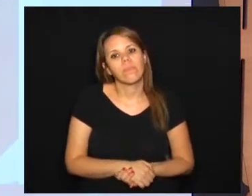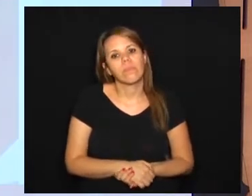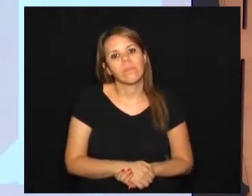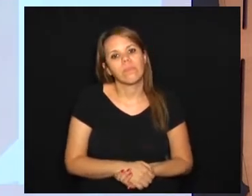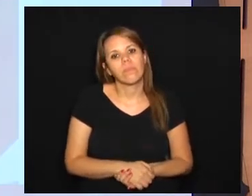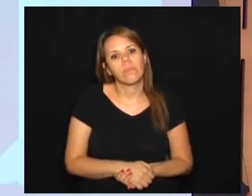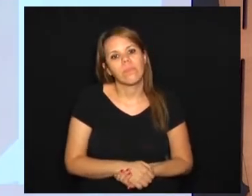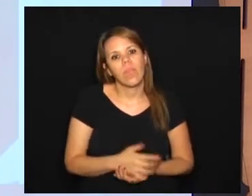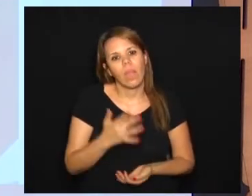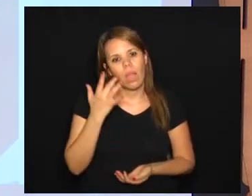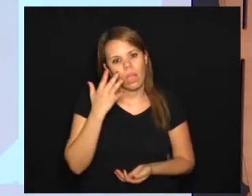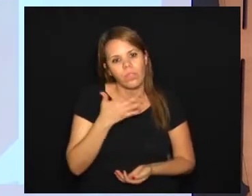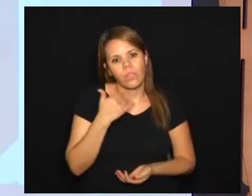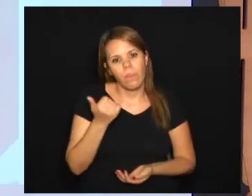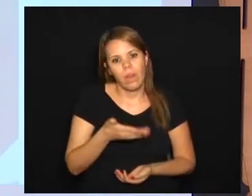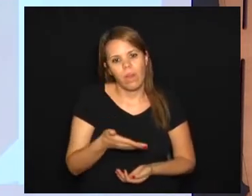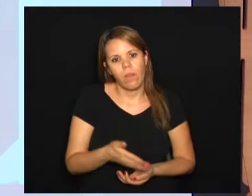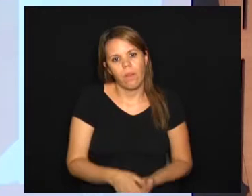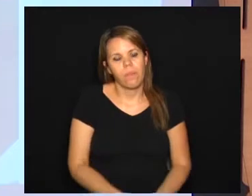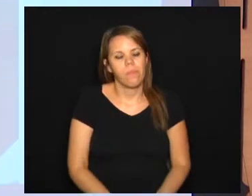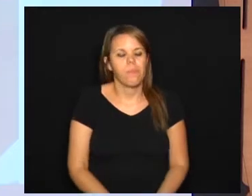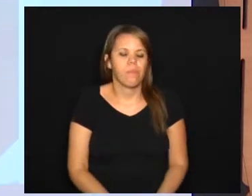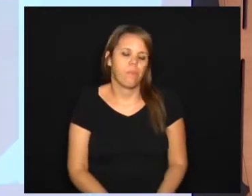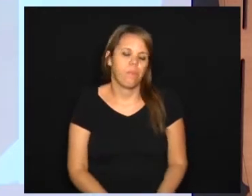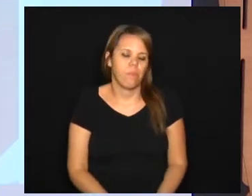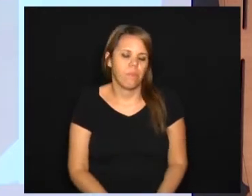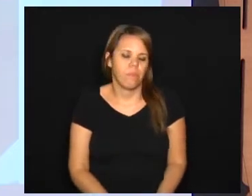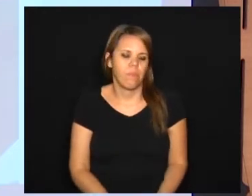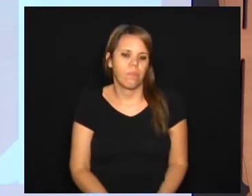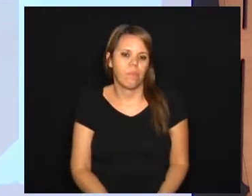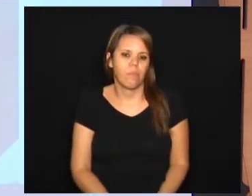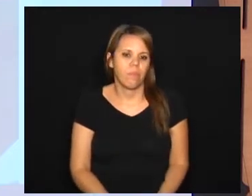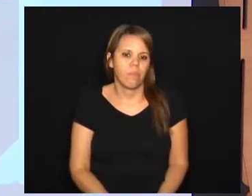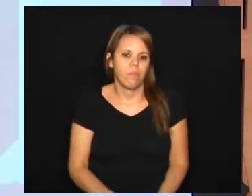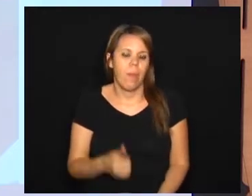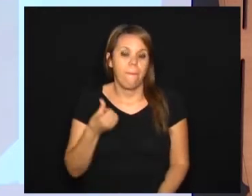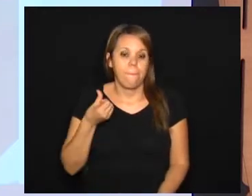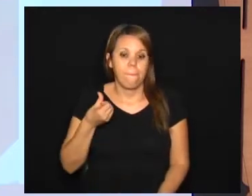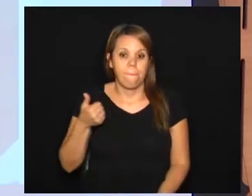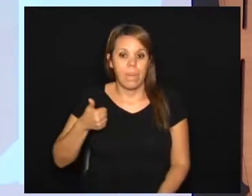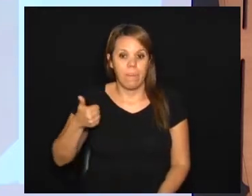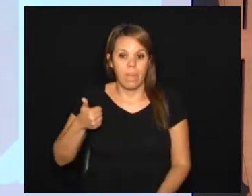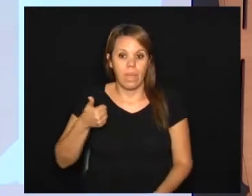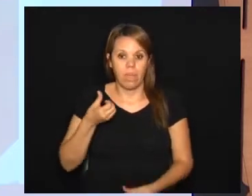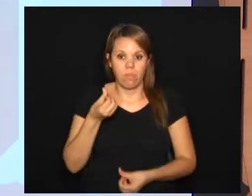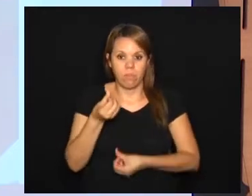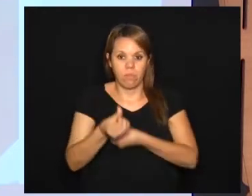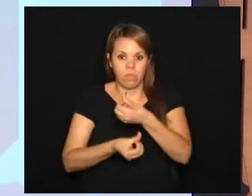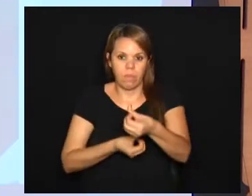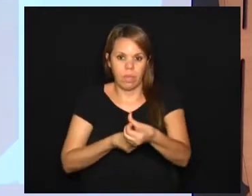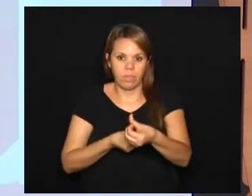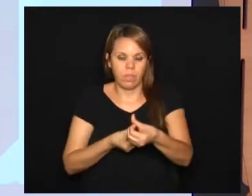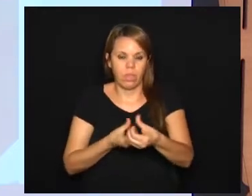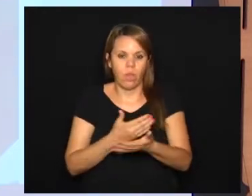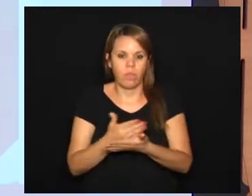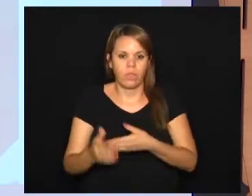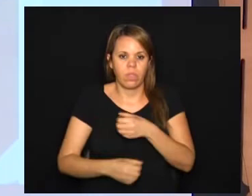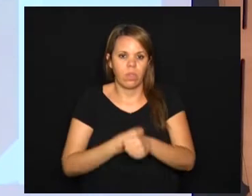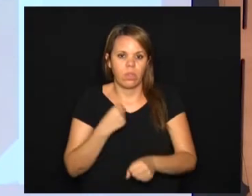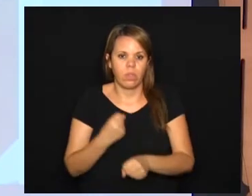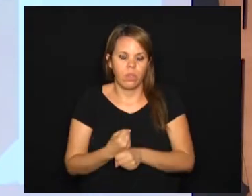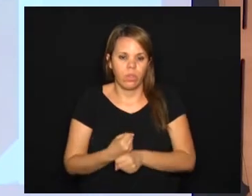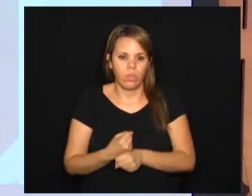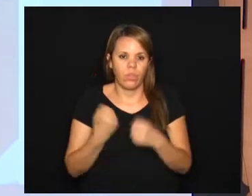Acho que fica melhor, né? No primeiro semestre, nós começamos então o ano com a segunda edição